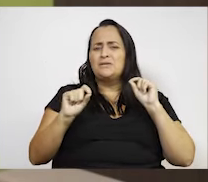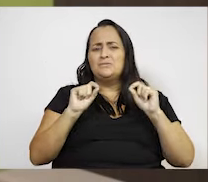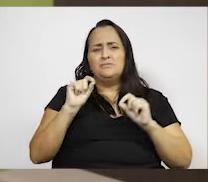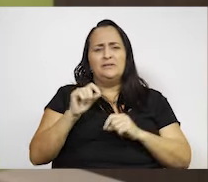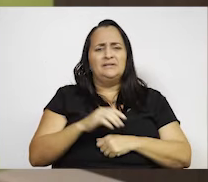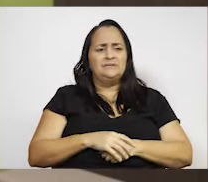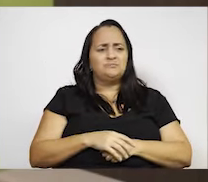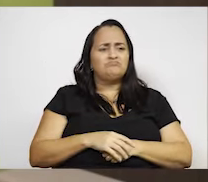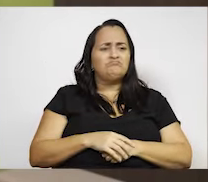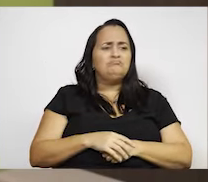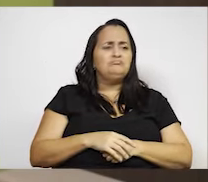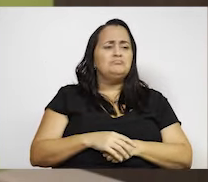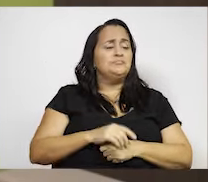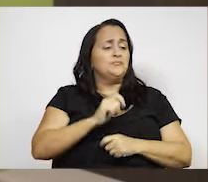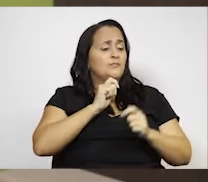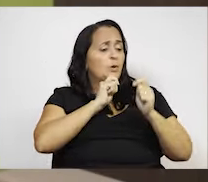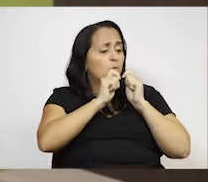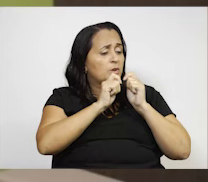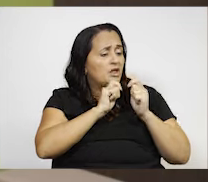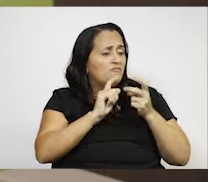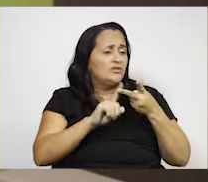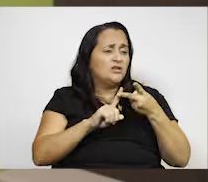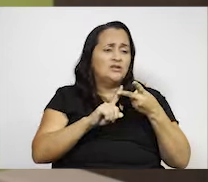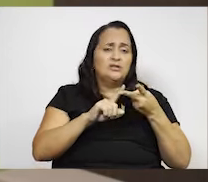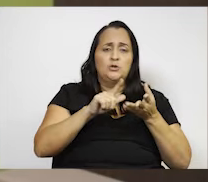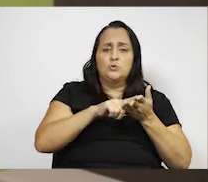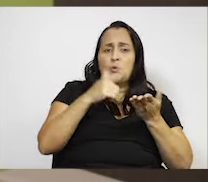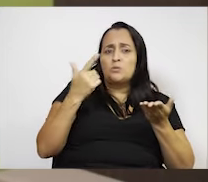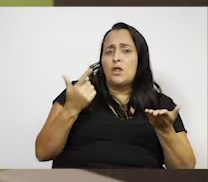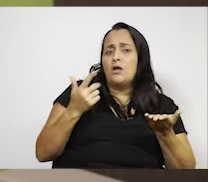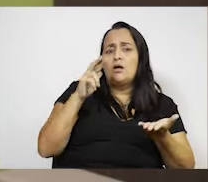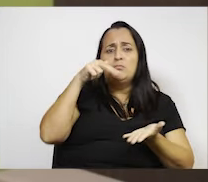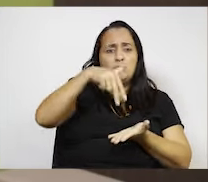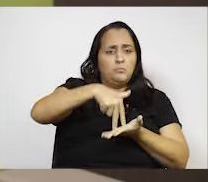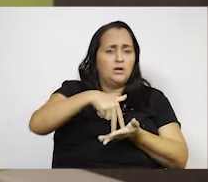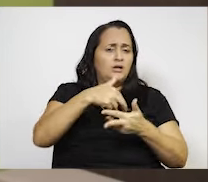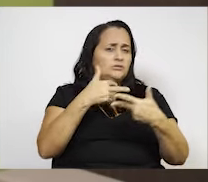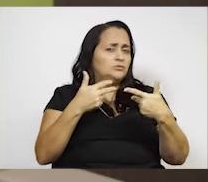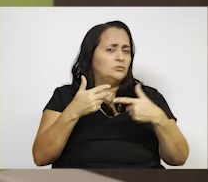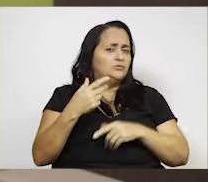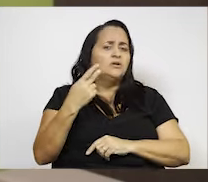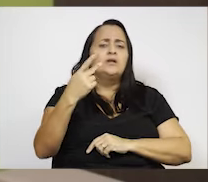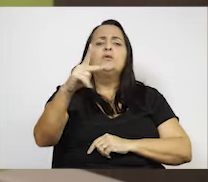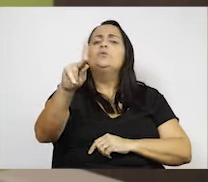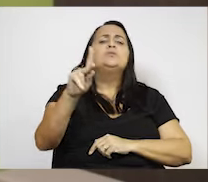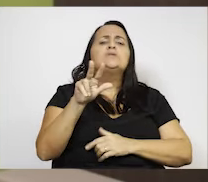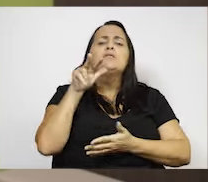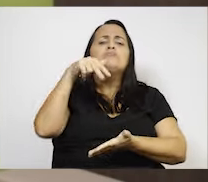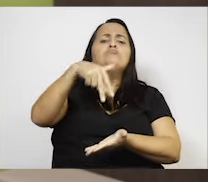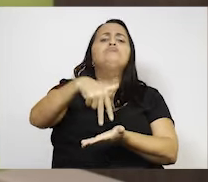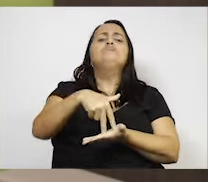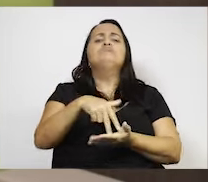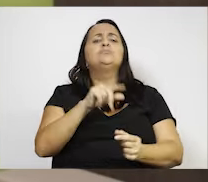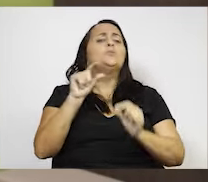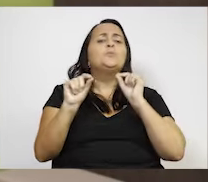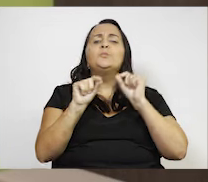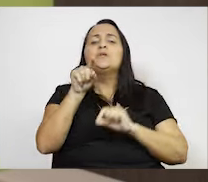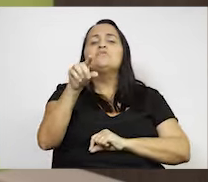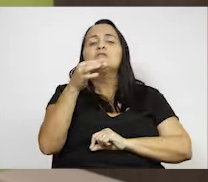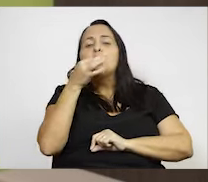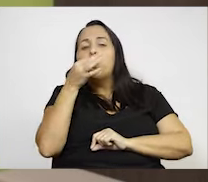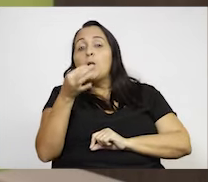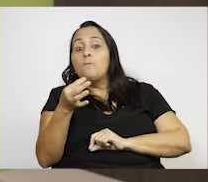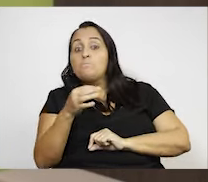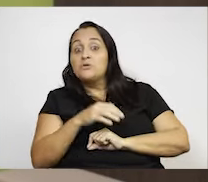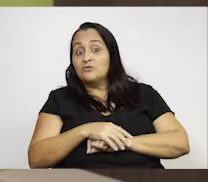posicionamento dos veículos de imprensa, das pessoas, qual é o teu posicionamento? E aí eu quero trazer à sua mente,